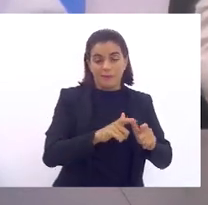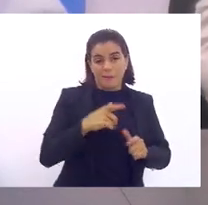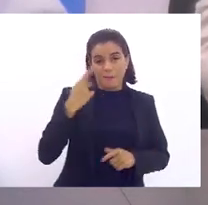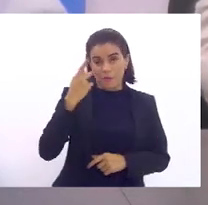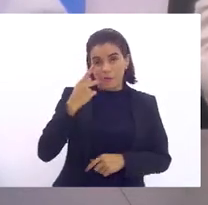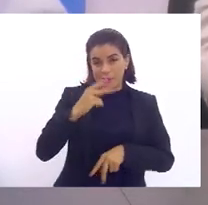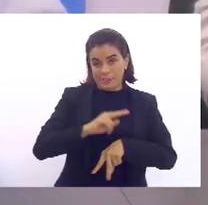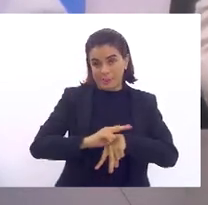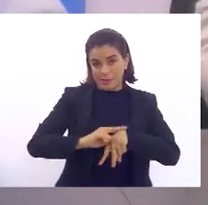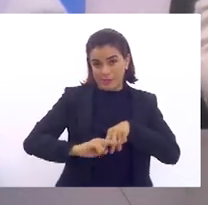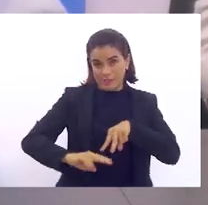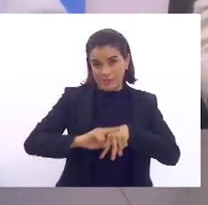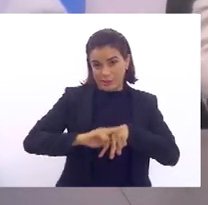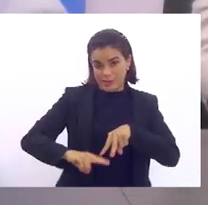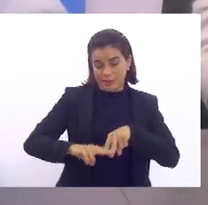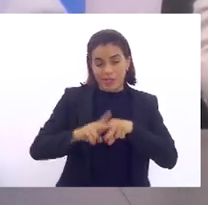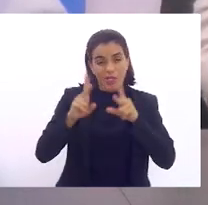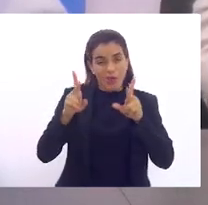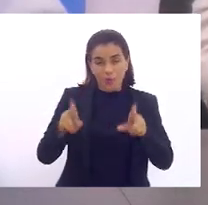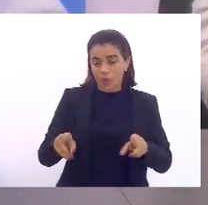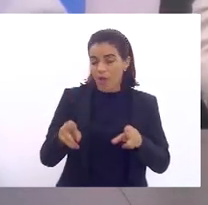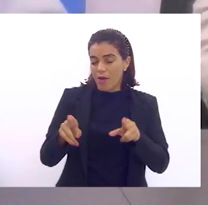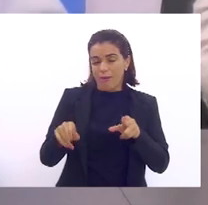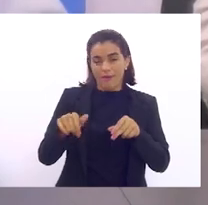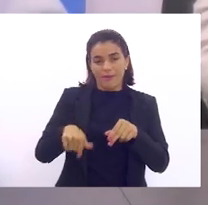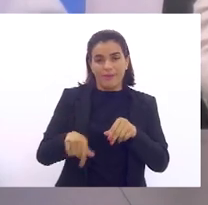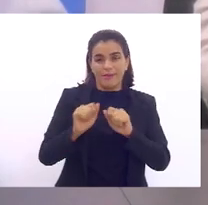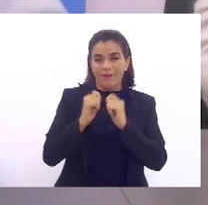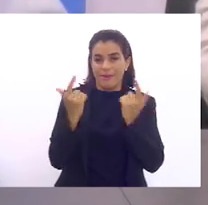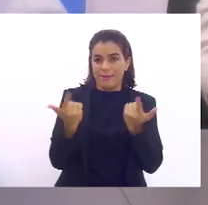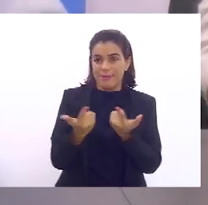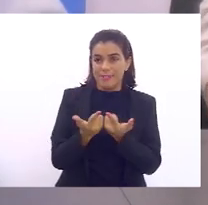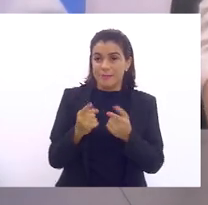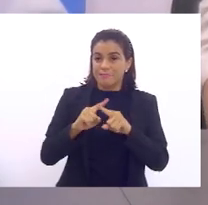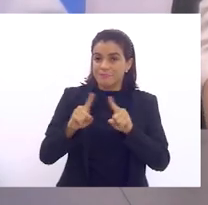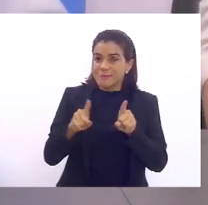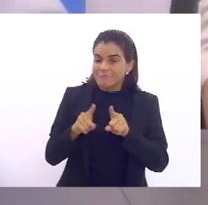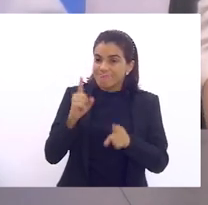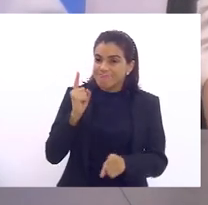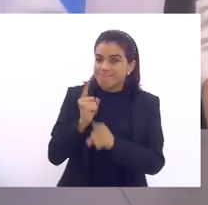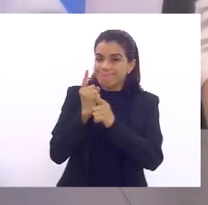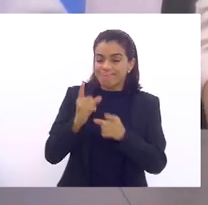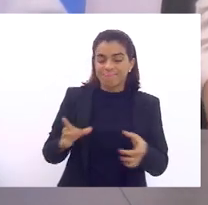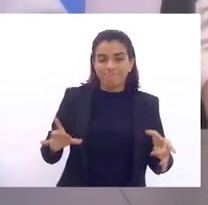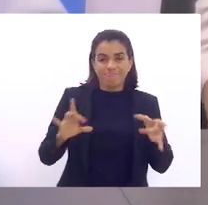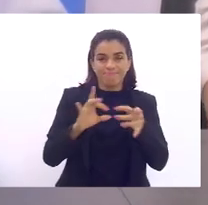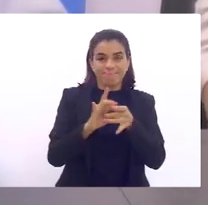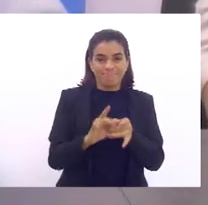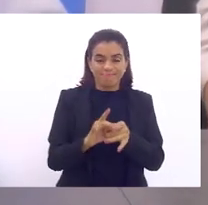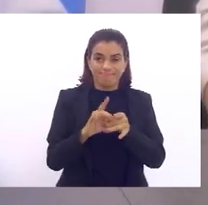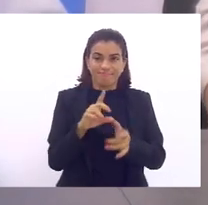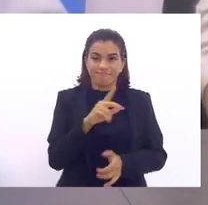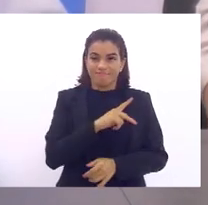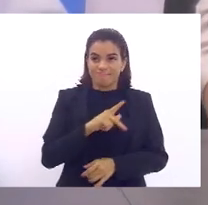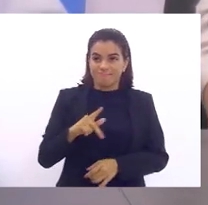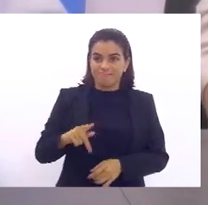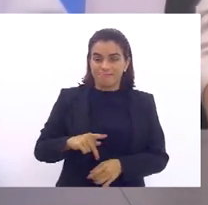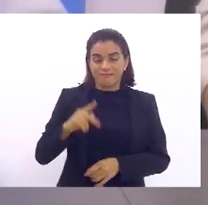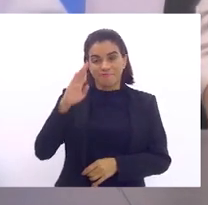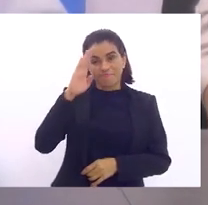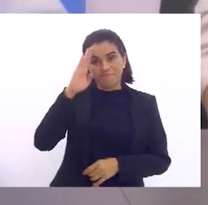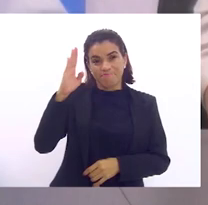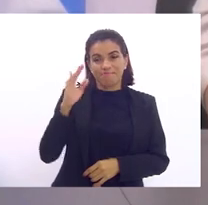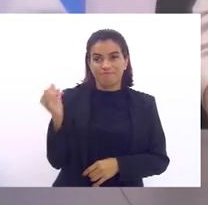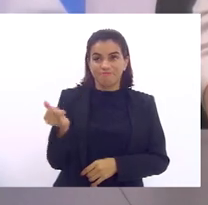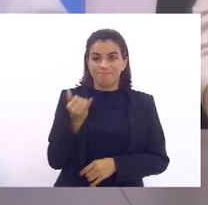não seria diferente dentro de uma casa Legislativa como essa mas encontrar parceria com o presidente foi Fundamental e importante nesse processo e a gente